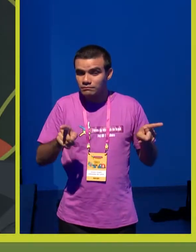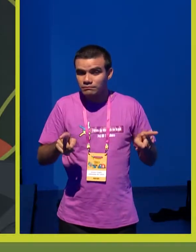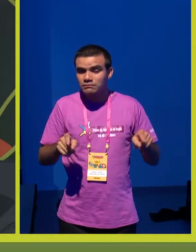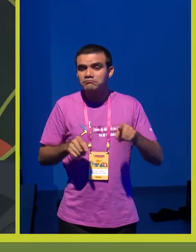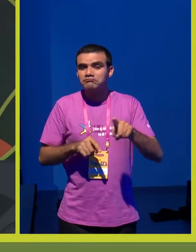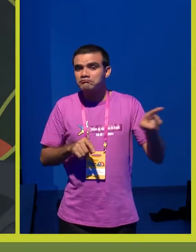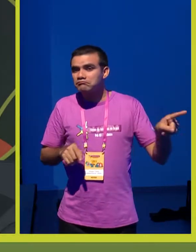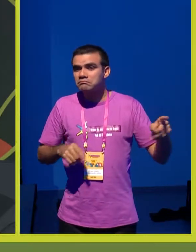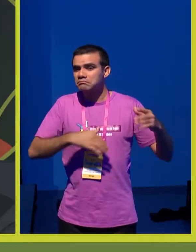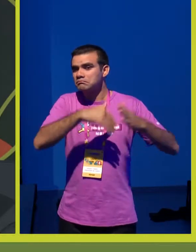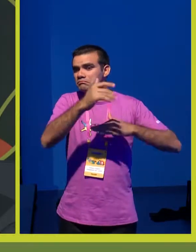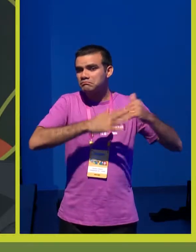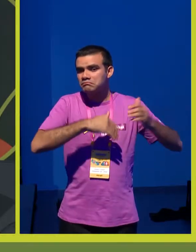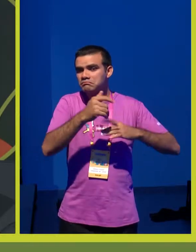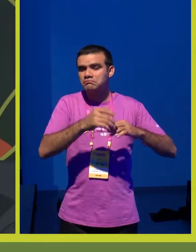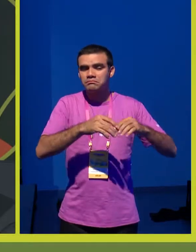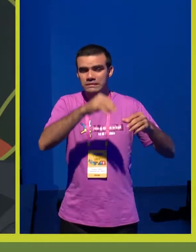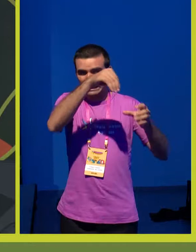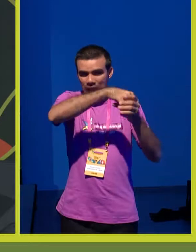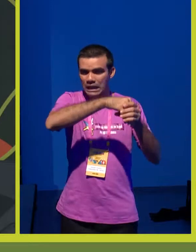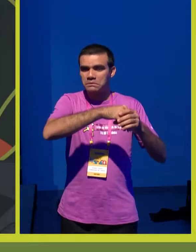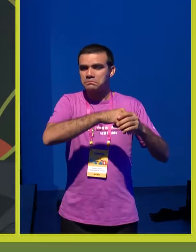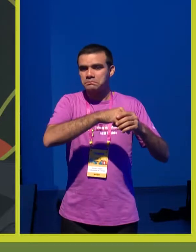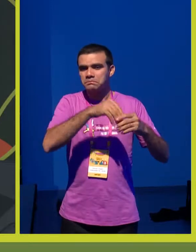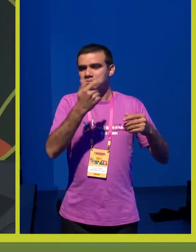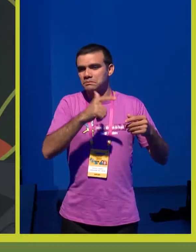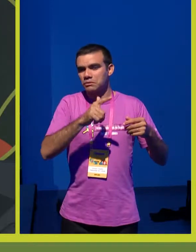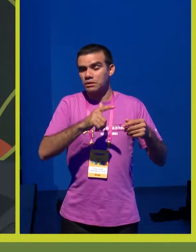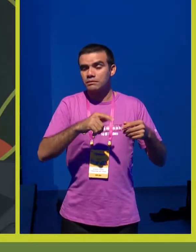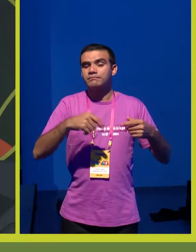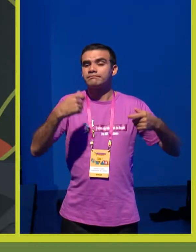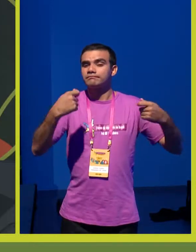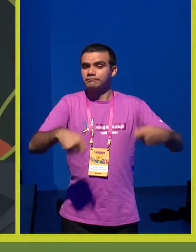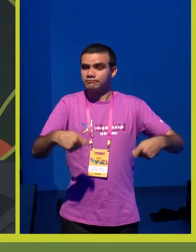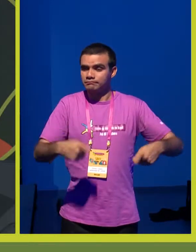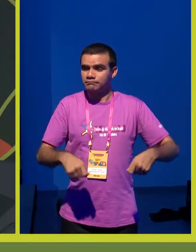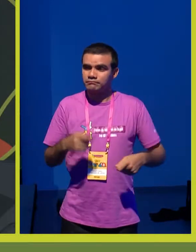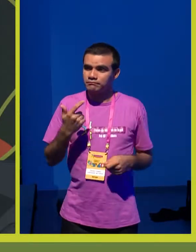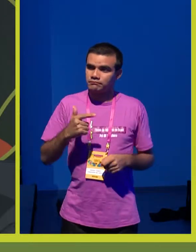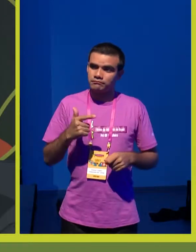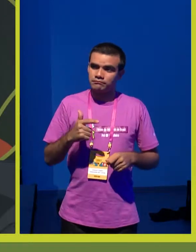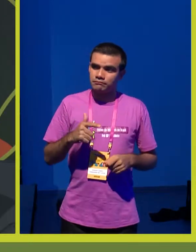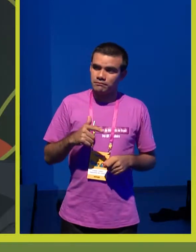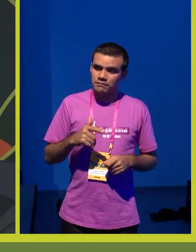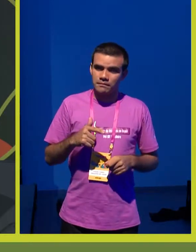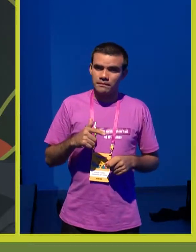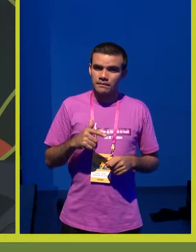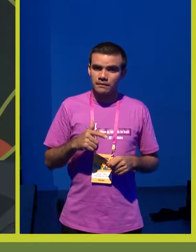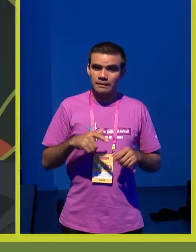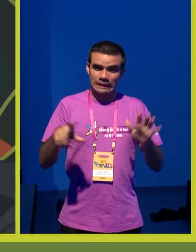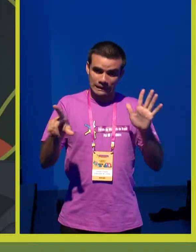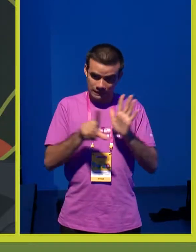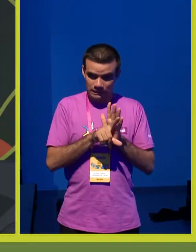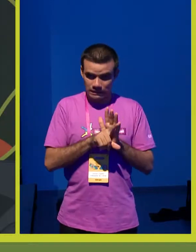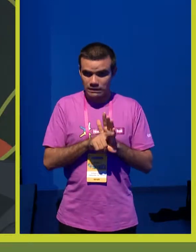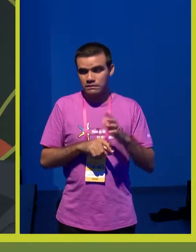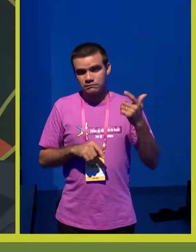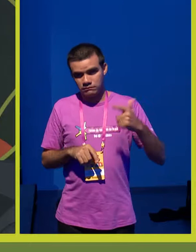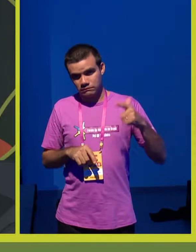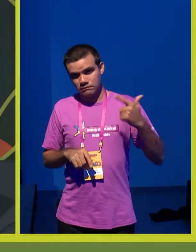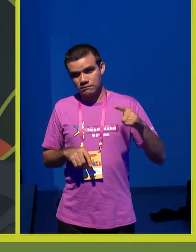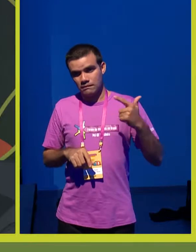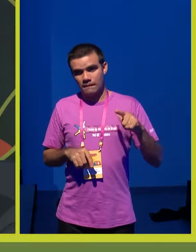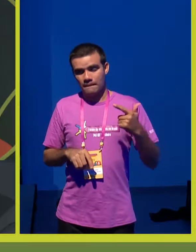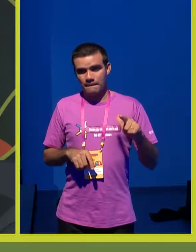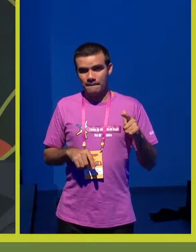não estão qualificados dentro dessa base para isso a gente não tem ainda legislação que